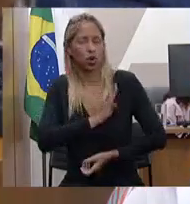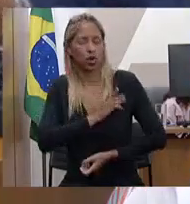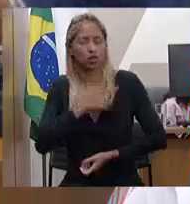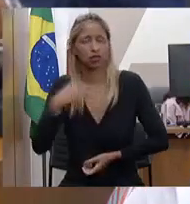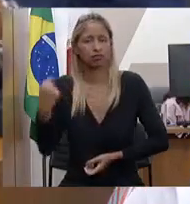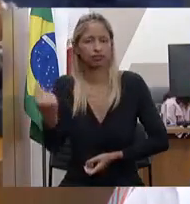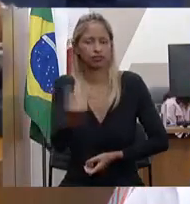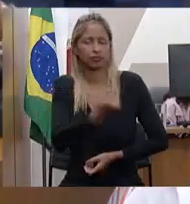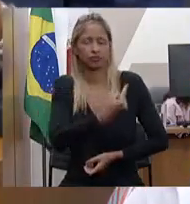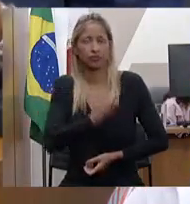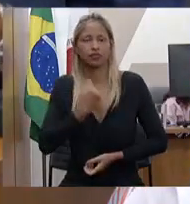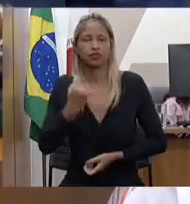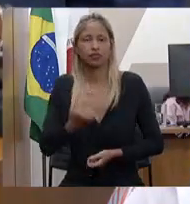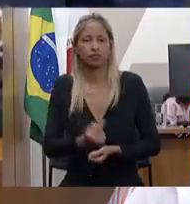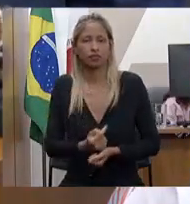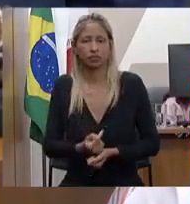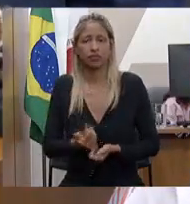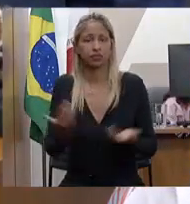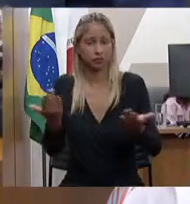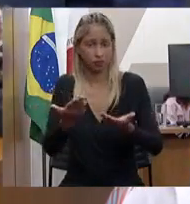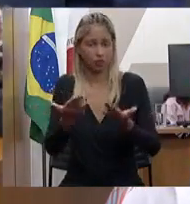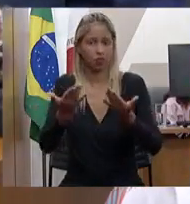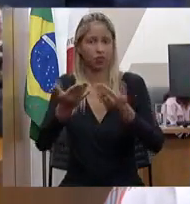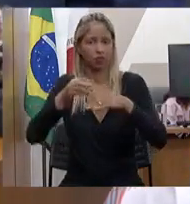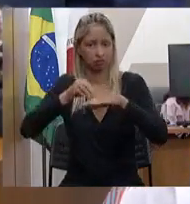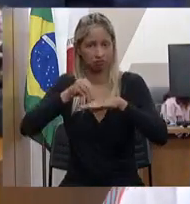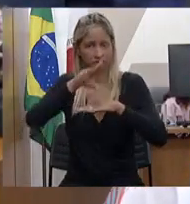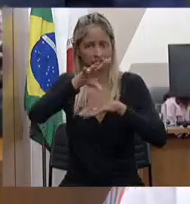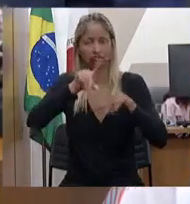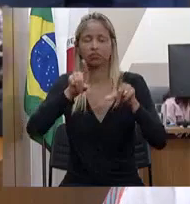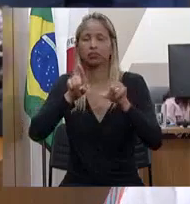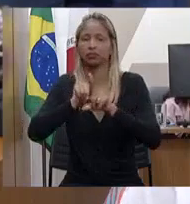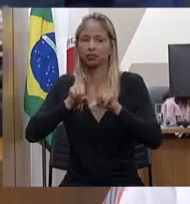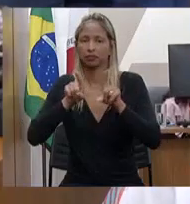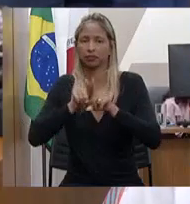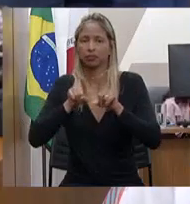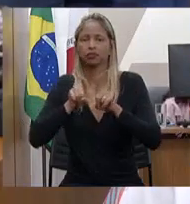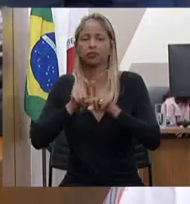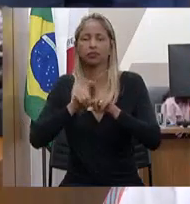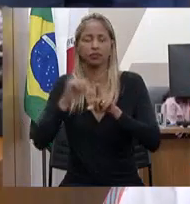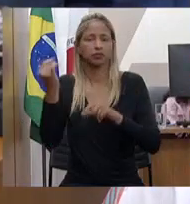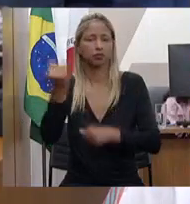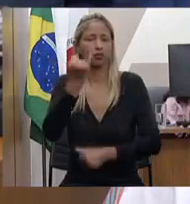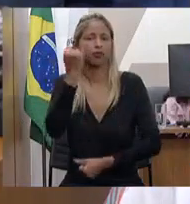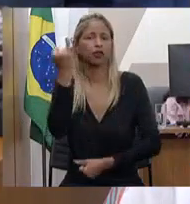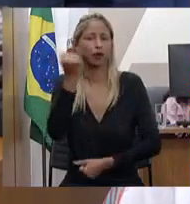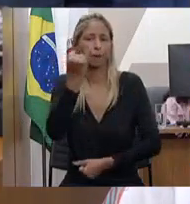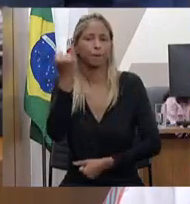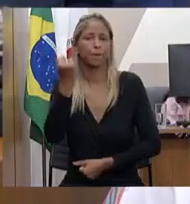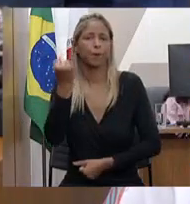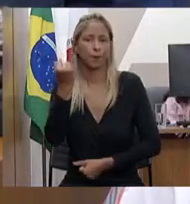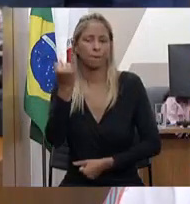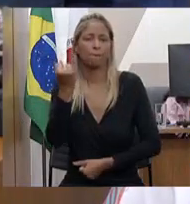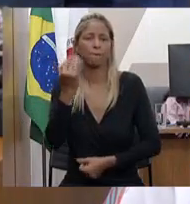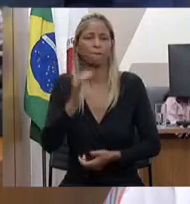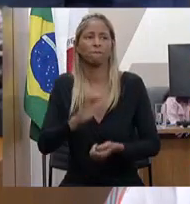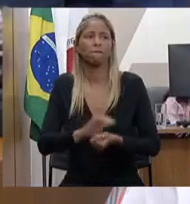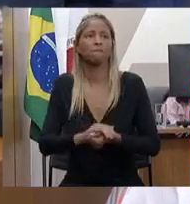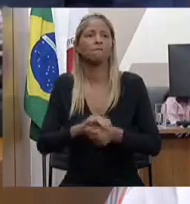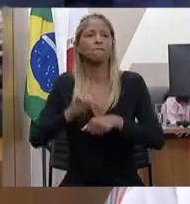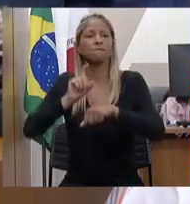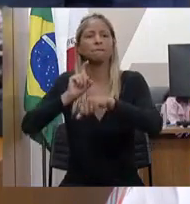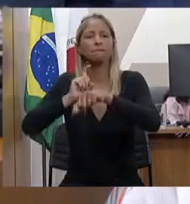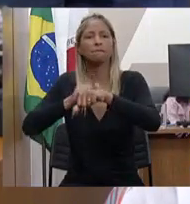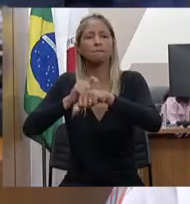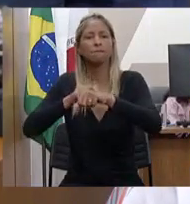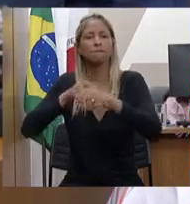nós vê que falar também é extremamente importância deste momento